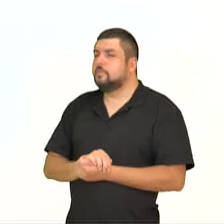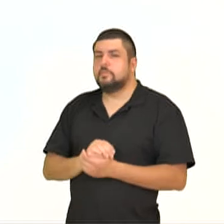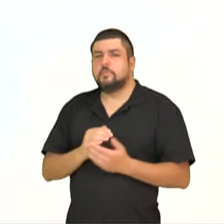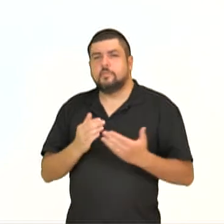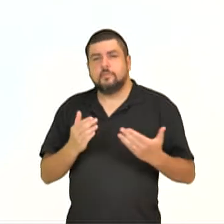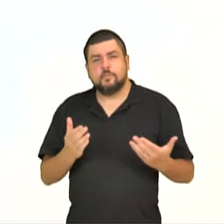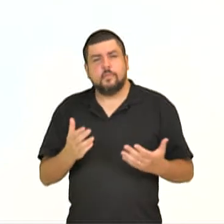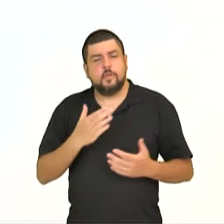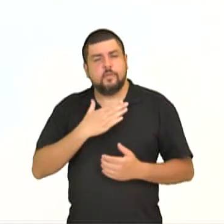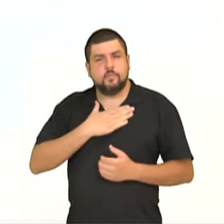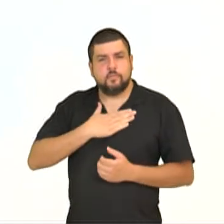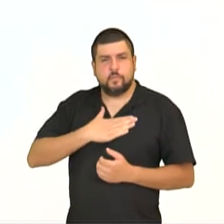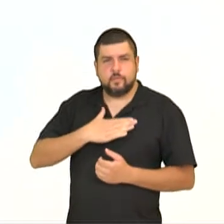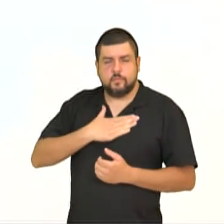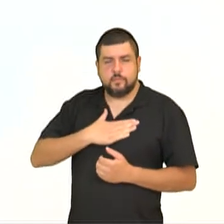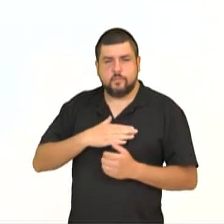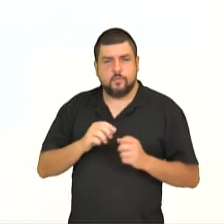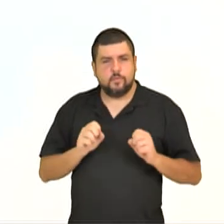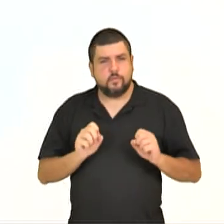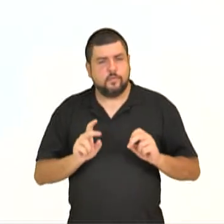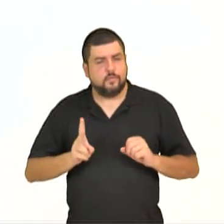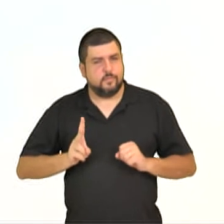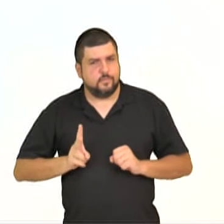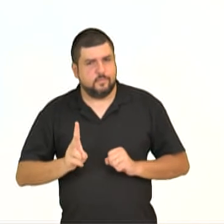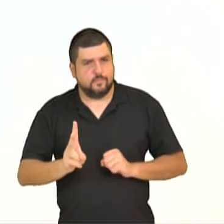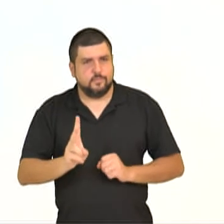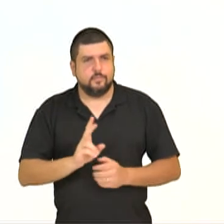tranquilo, ¿no, chicos? Vamos a seguir?